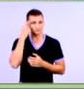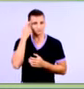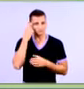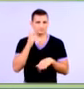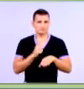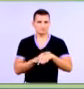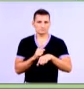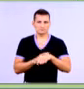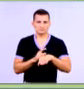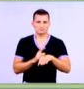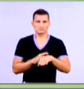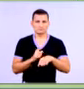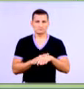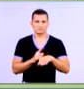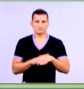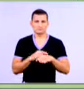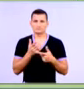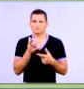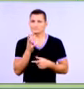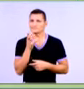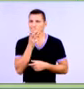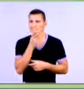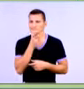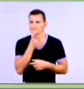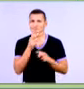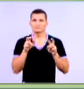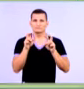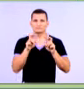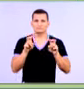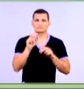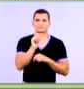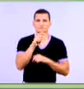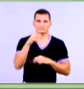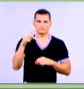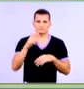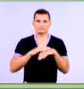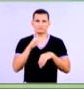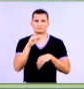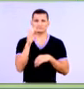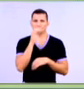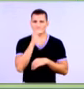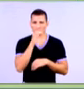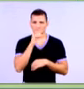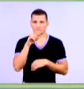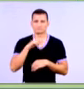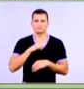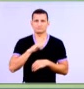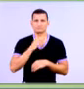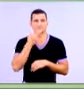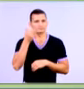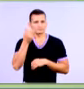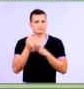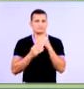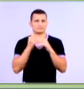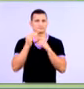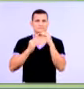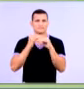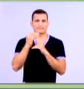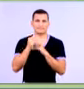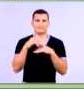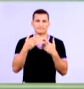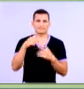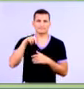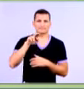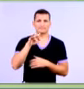tempo, em custo computacional, as aplicações que são mais rápidas são as que têm melhor desempenho. Então, o